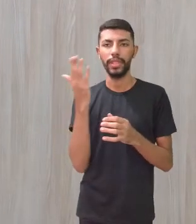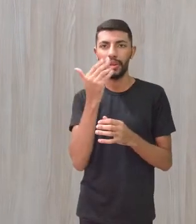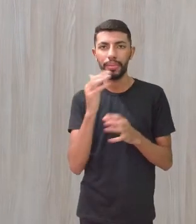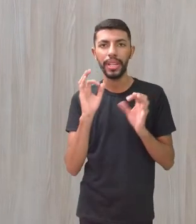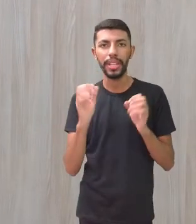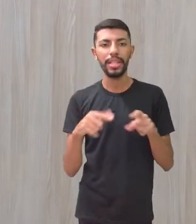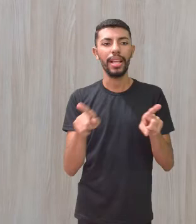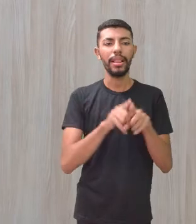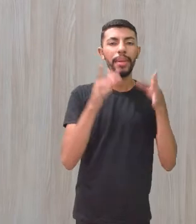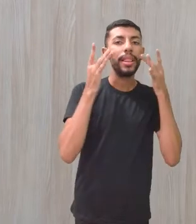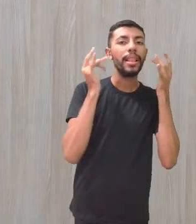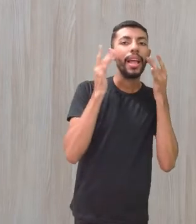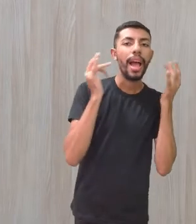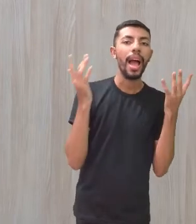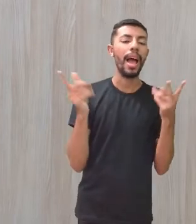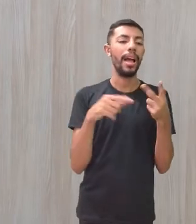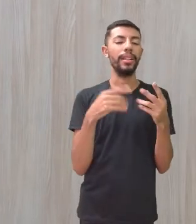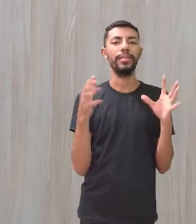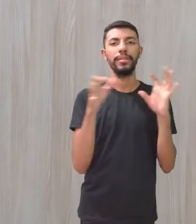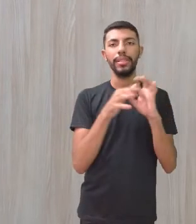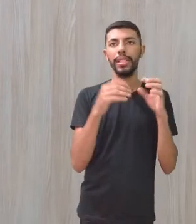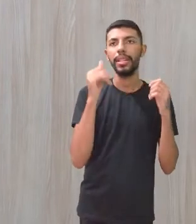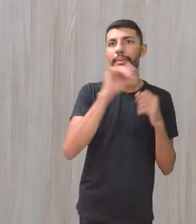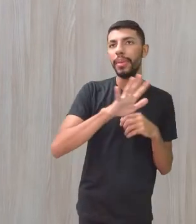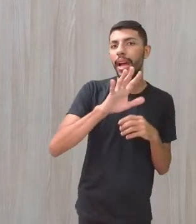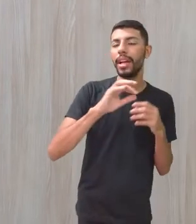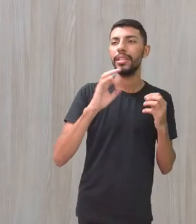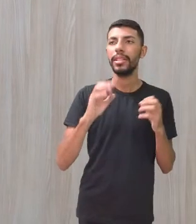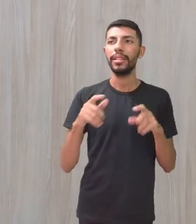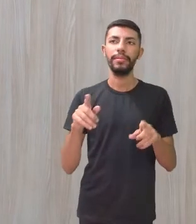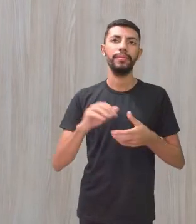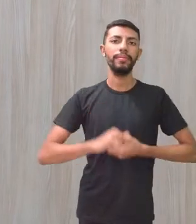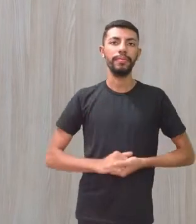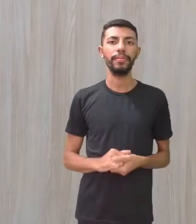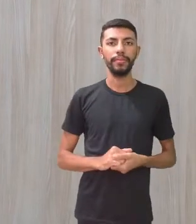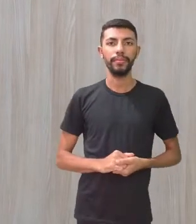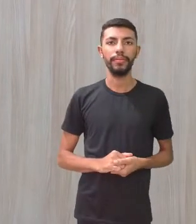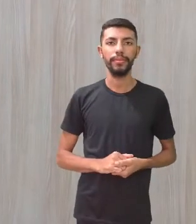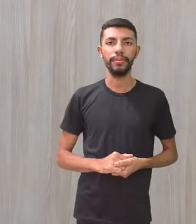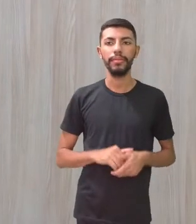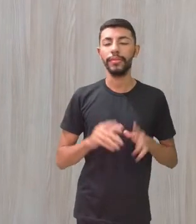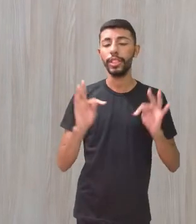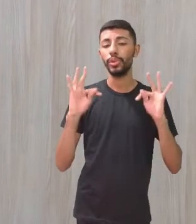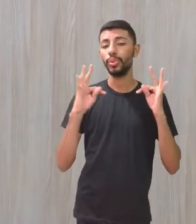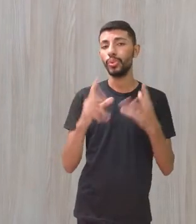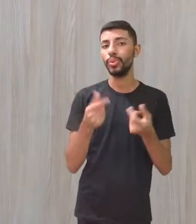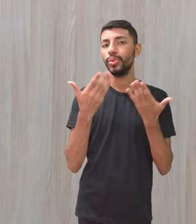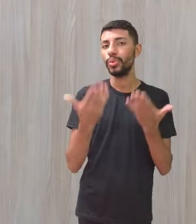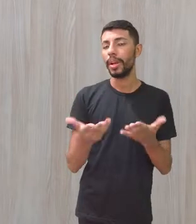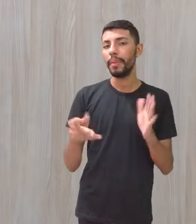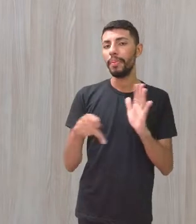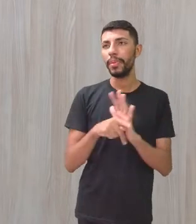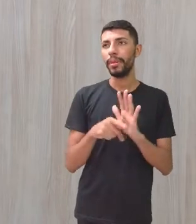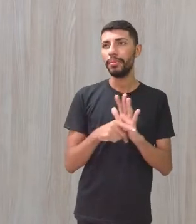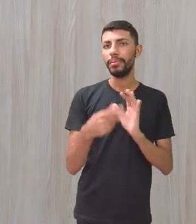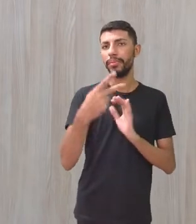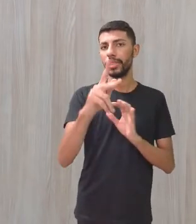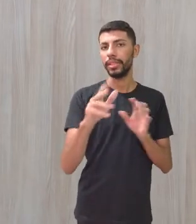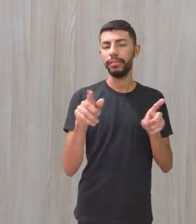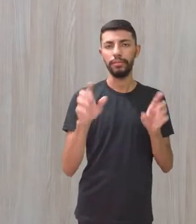recorrer a imagens de teatro, a jargões do teatro também. Tudo isso fica a critério seu e do seu